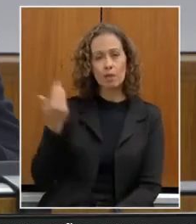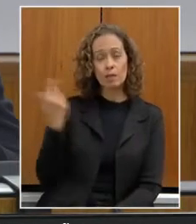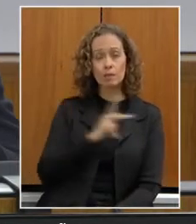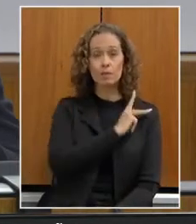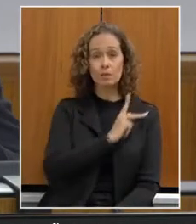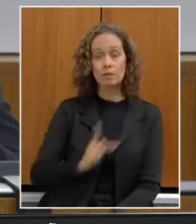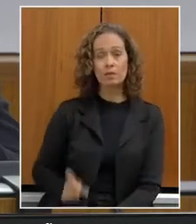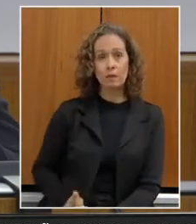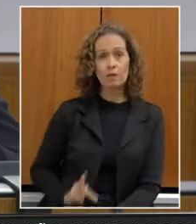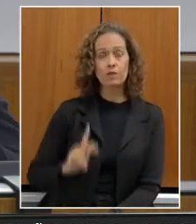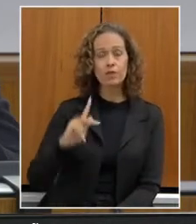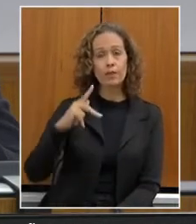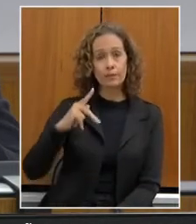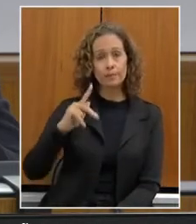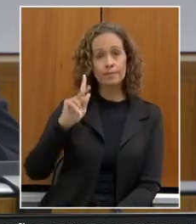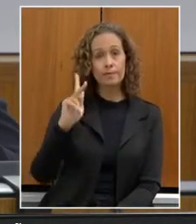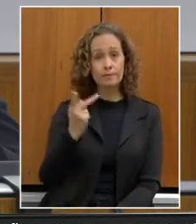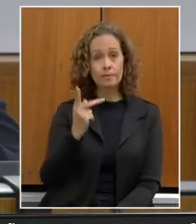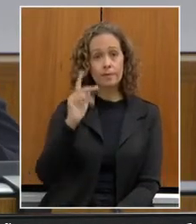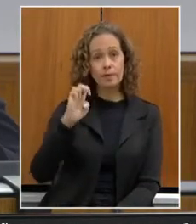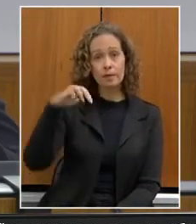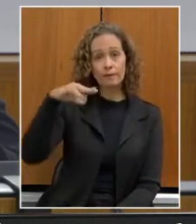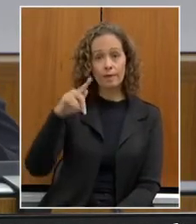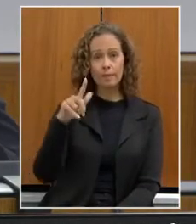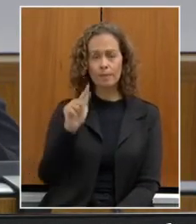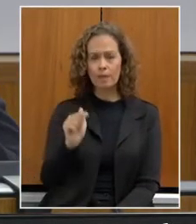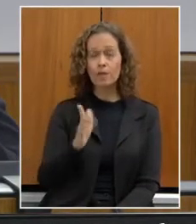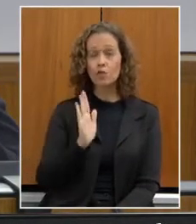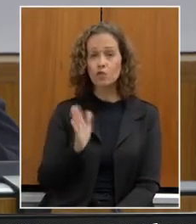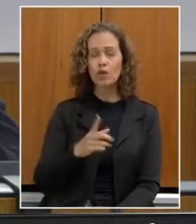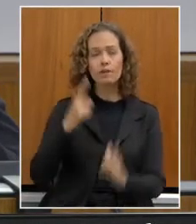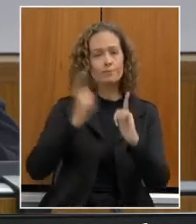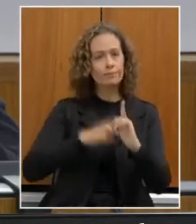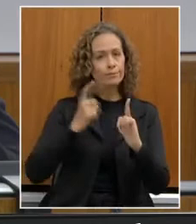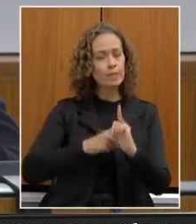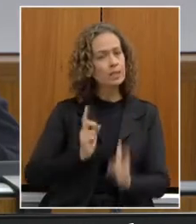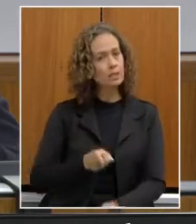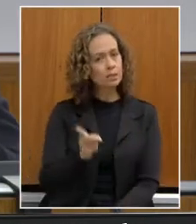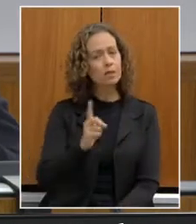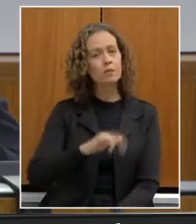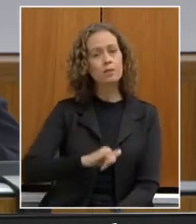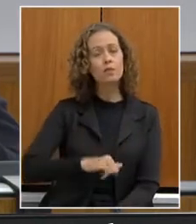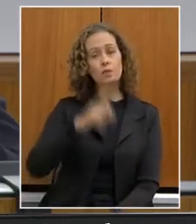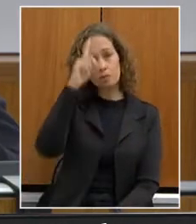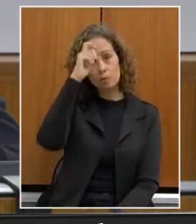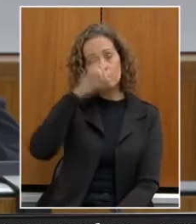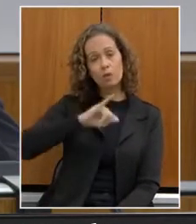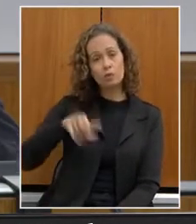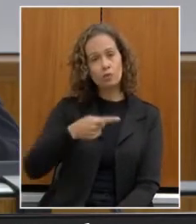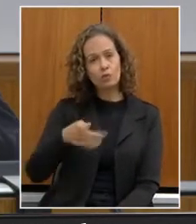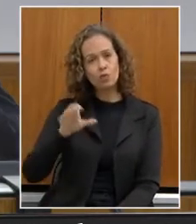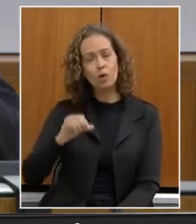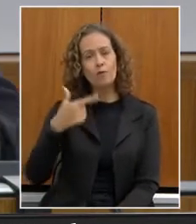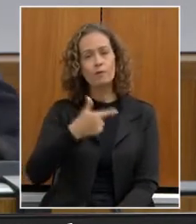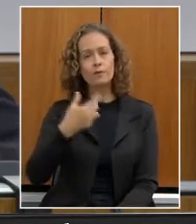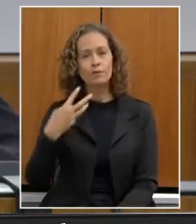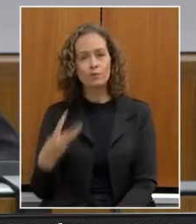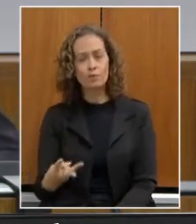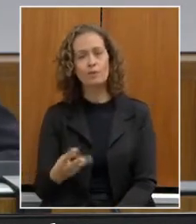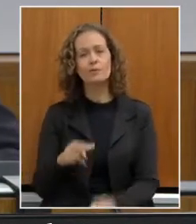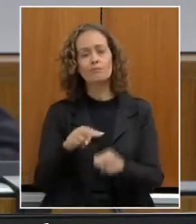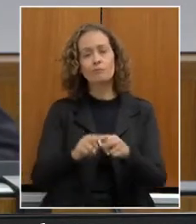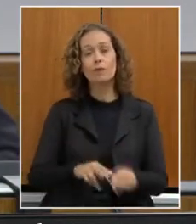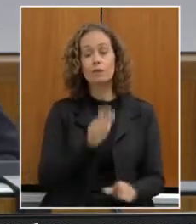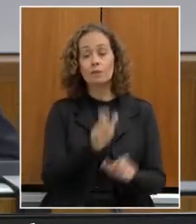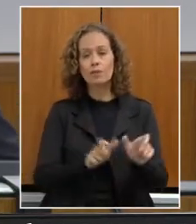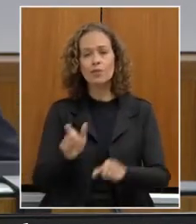uma total dependência do João 23 em relação aos queimados e a gente está criando a linha de